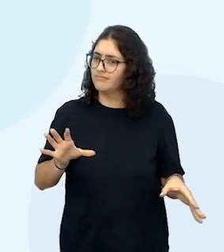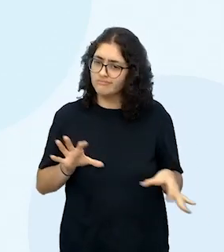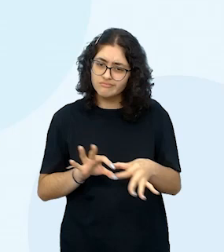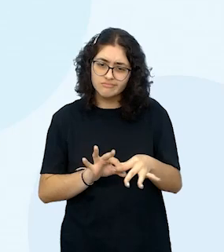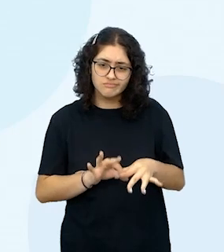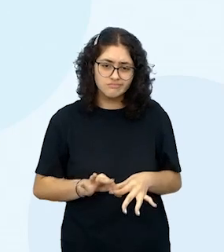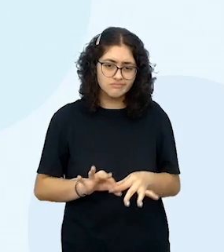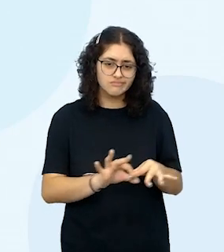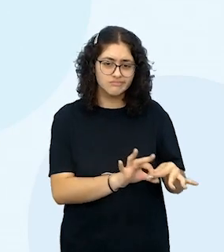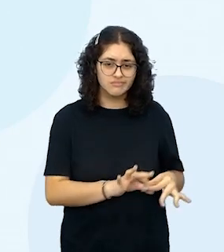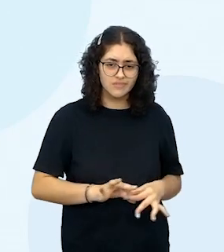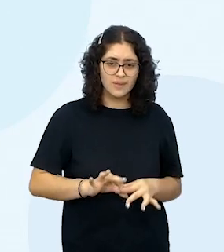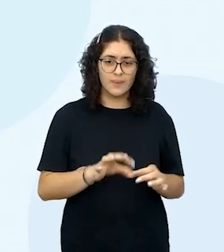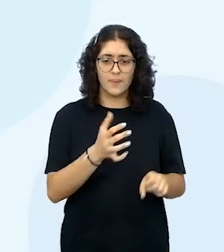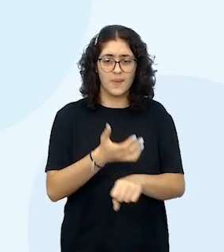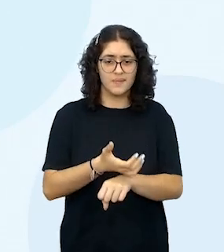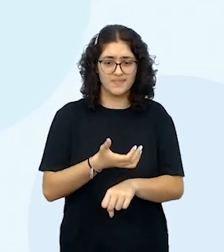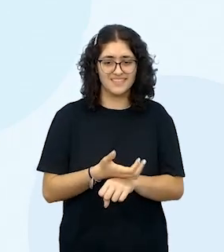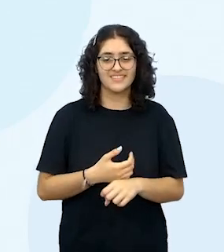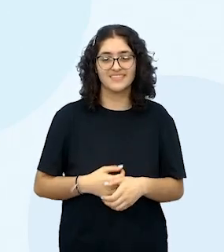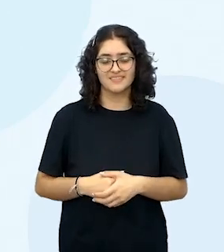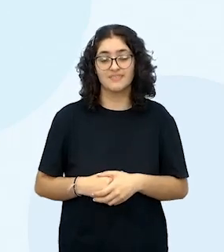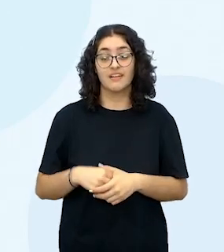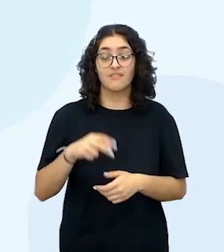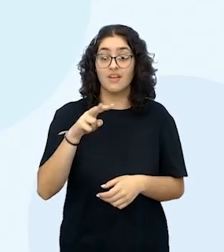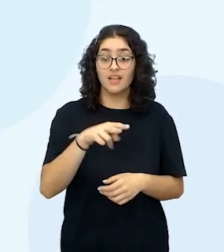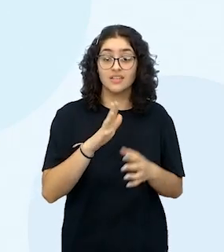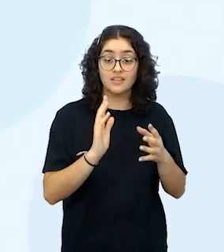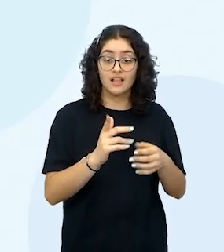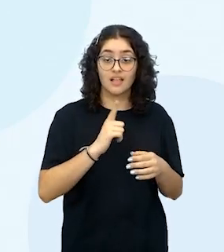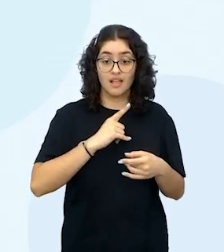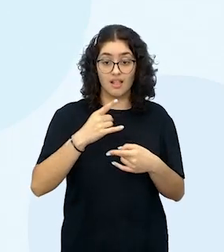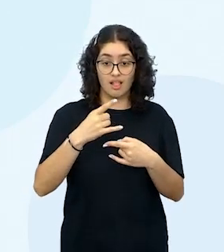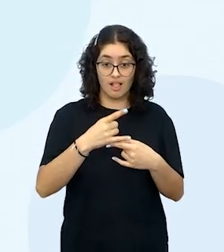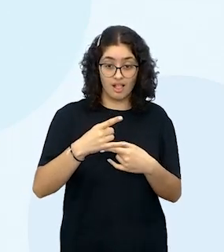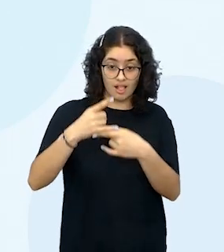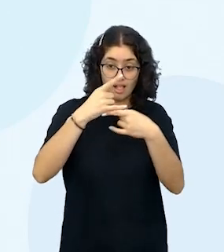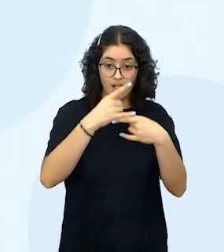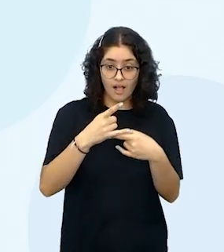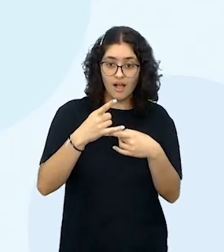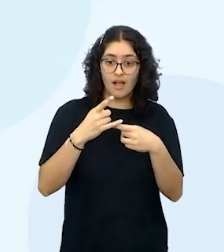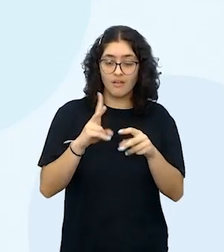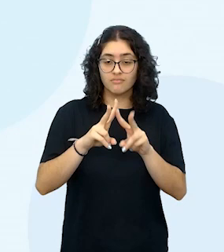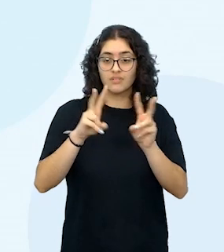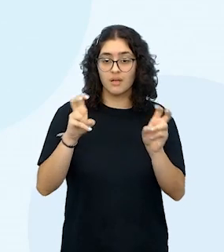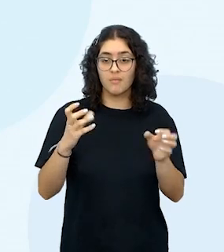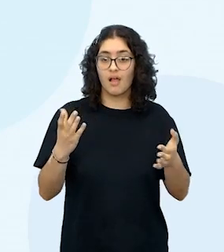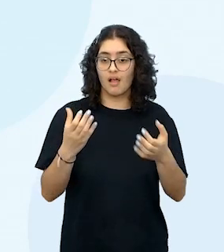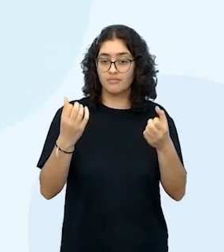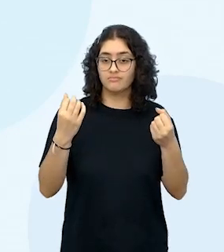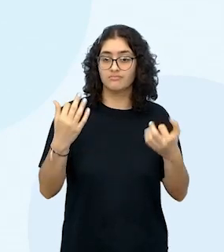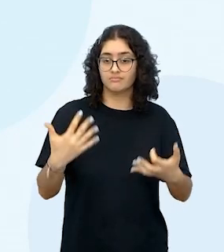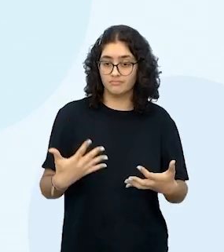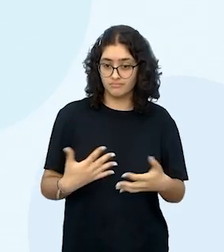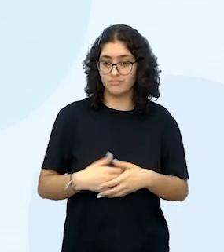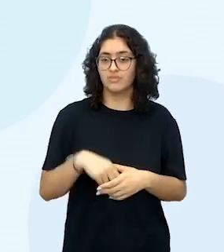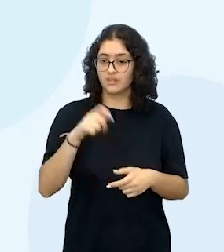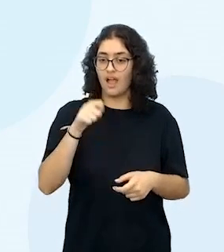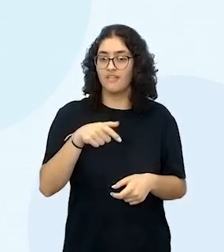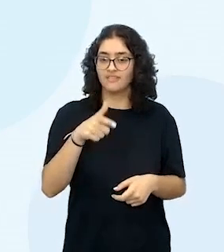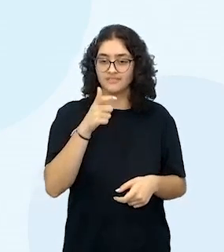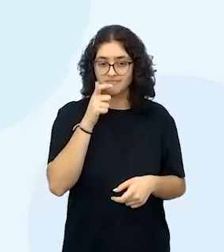com certeza. Inclusive, a gente vai ver que já até foi feita uma live só para falar sobre isso e depois, quem quiser, comentar. pode conferir.